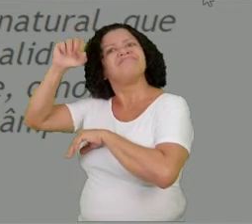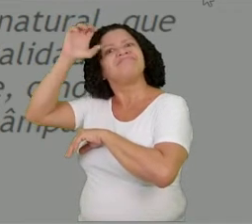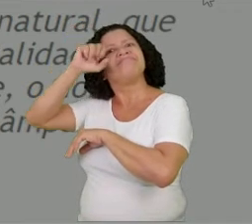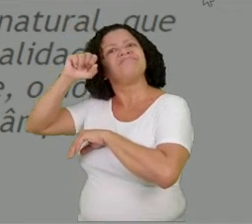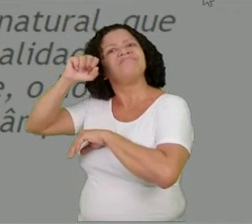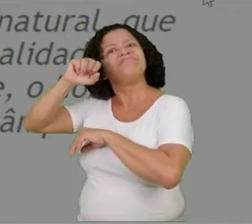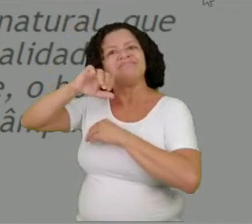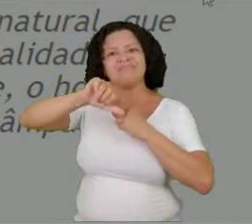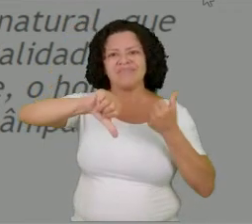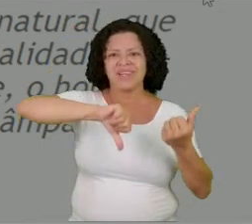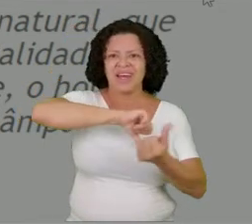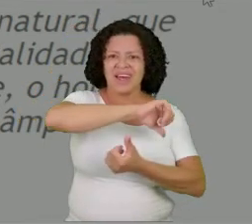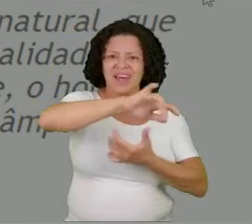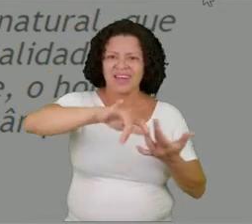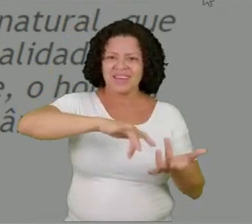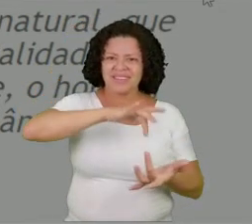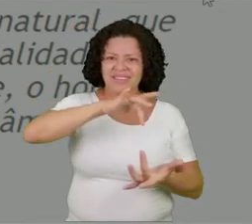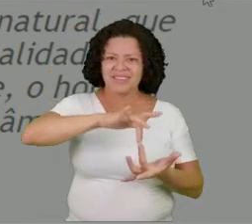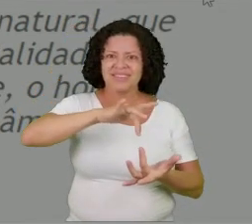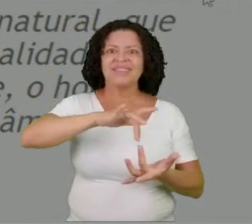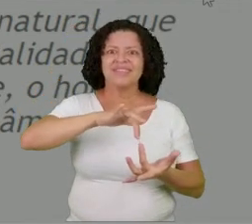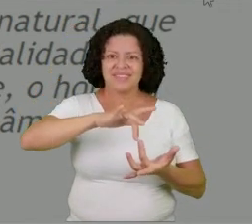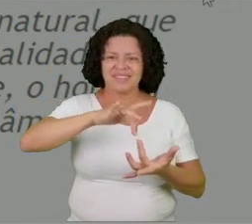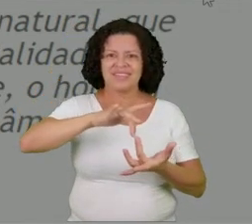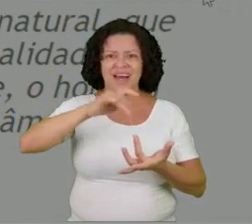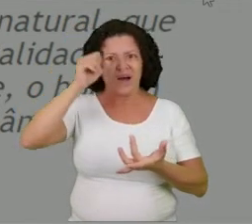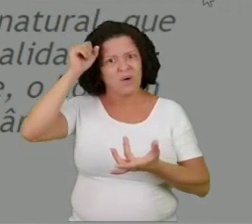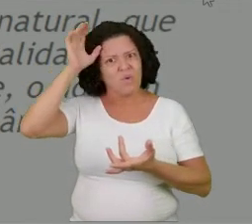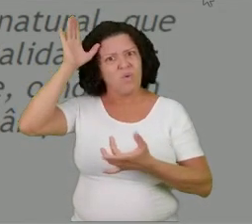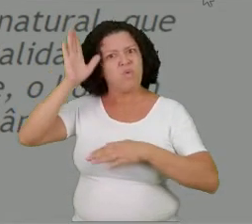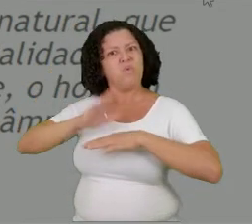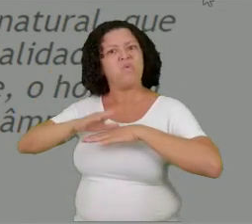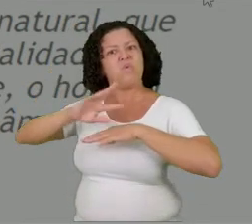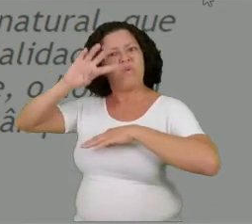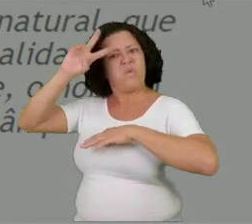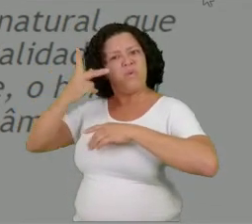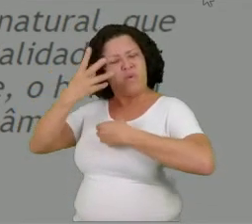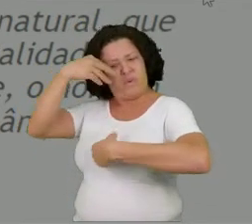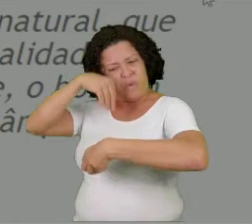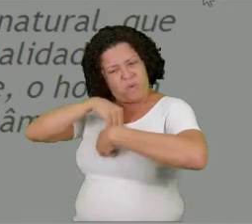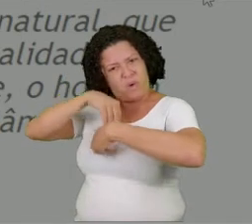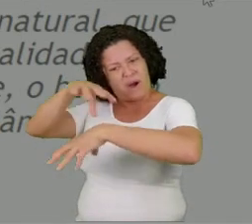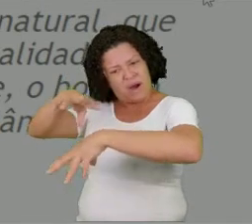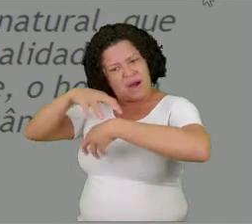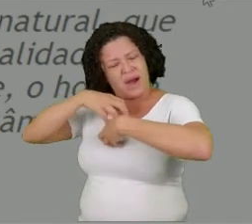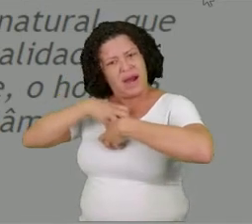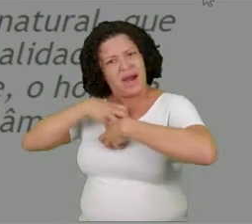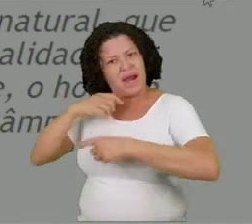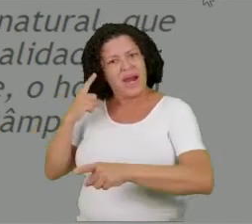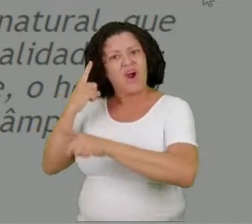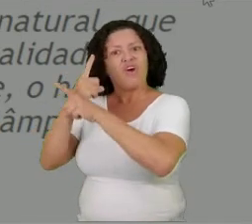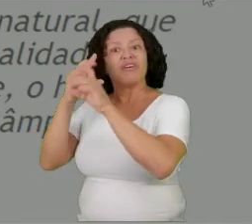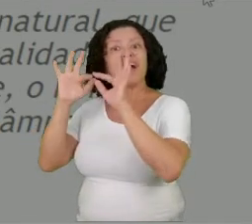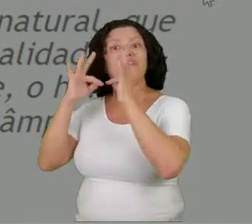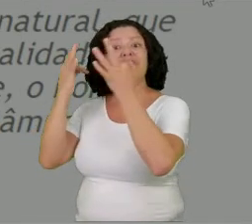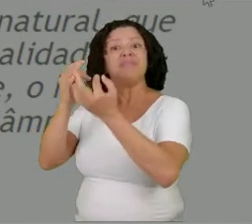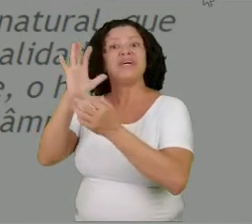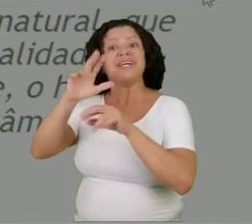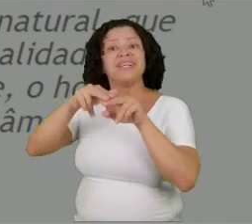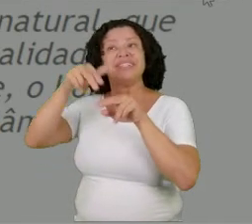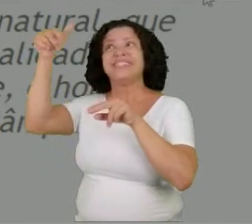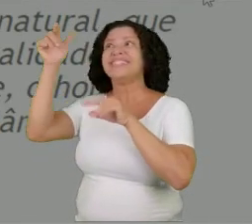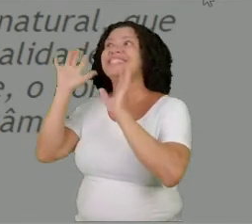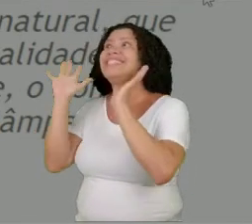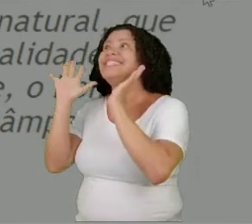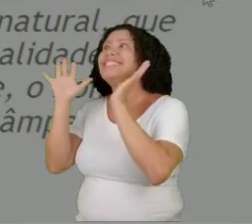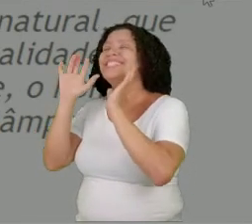uma etapa de reforma íntima, uma etapa de autoconhecimento, uma etapa de reencontro com os entes queridos, né?